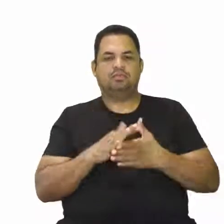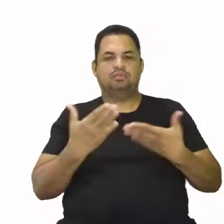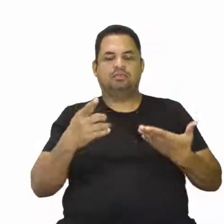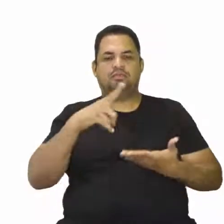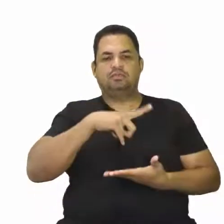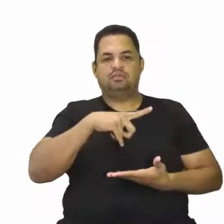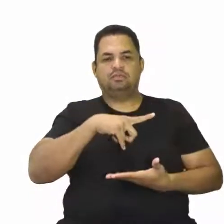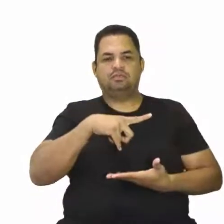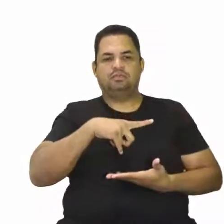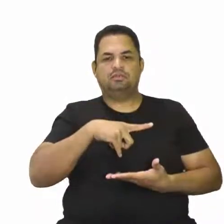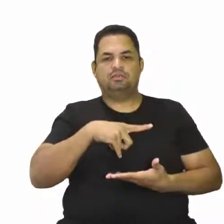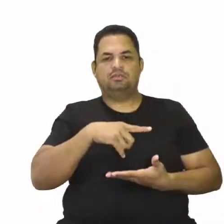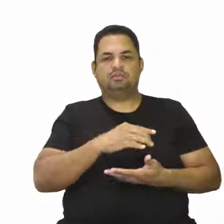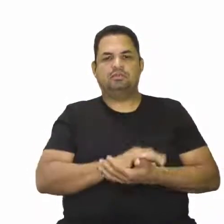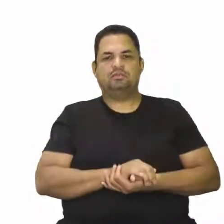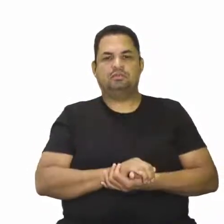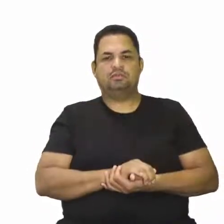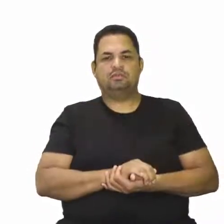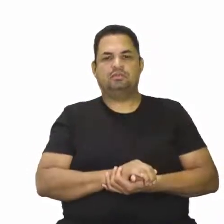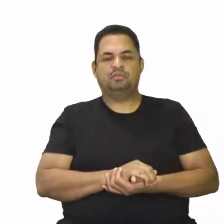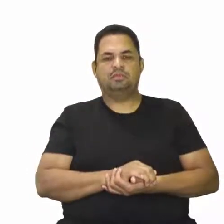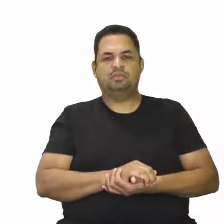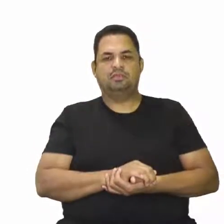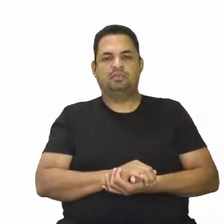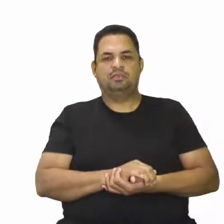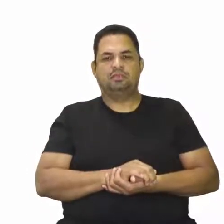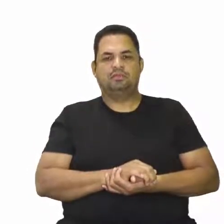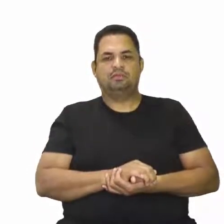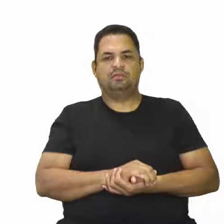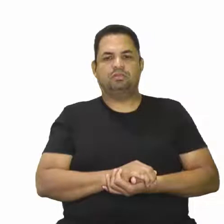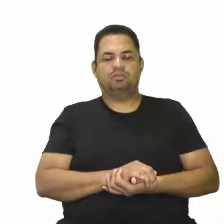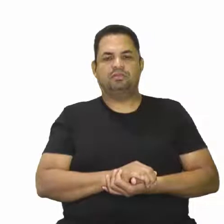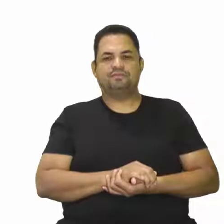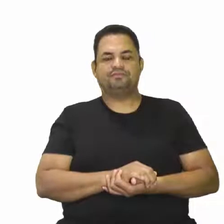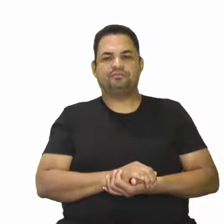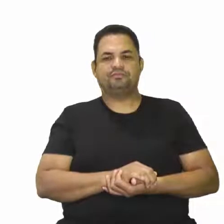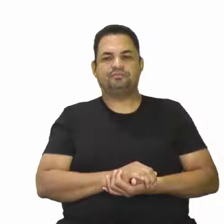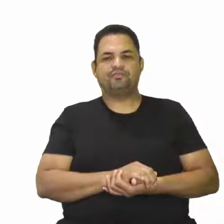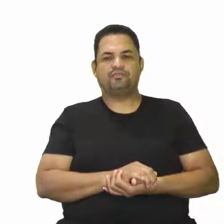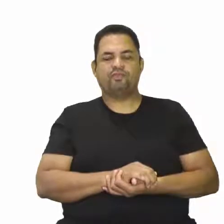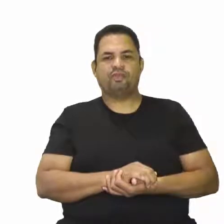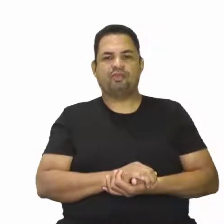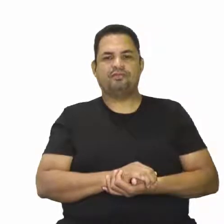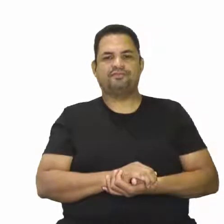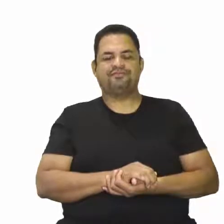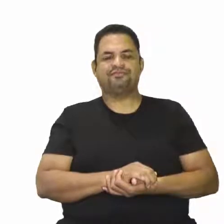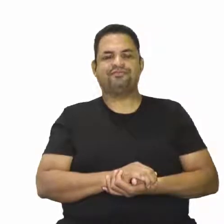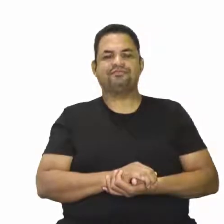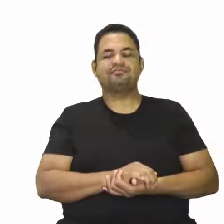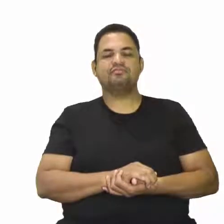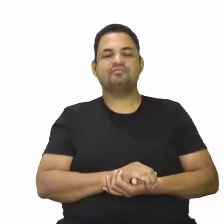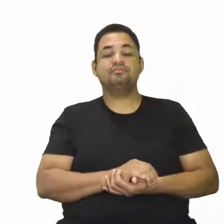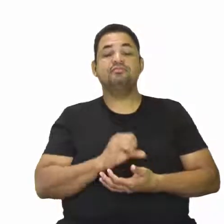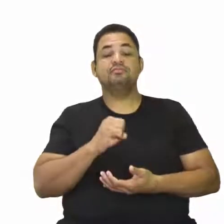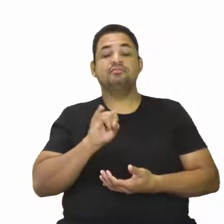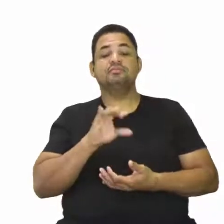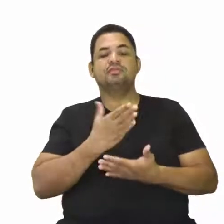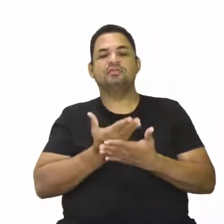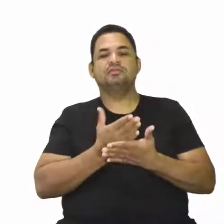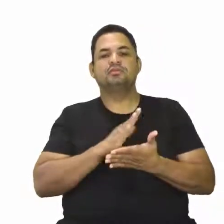eu tenho a lo mejor, a lo peor, a lo mismo. Se nós fôssemos traduzir